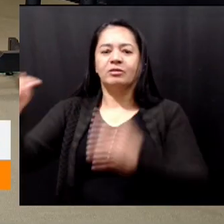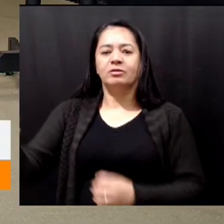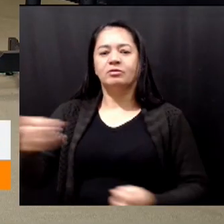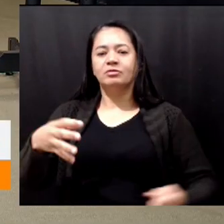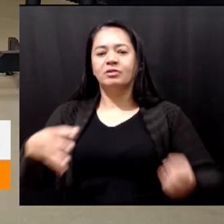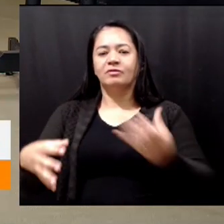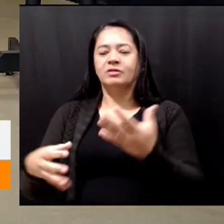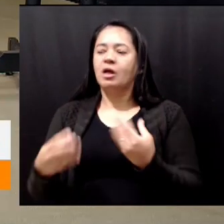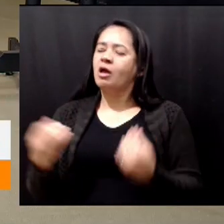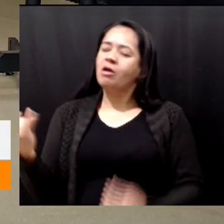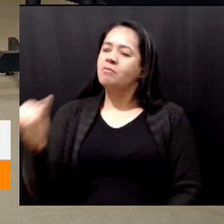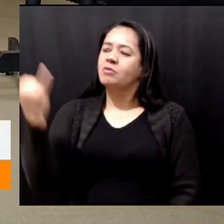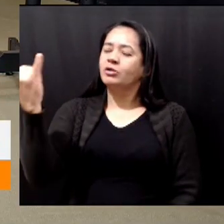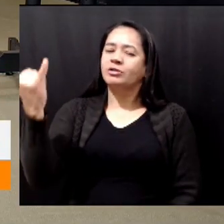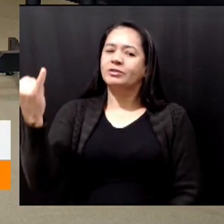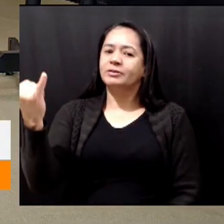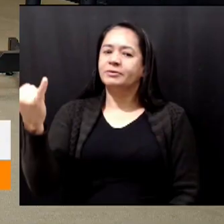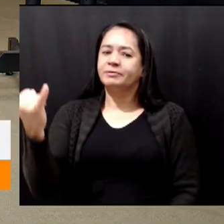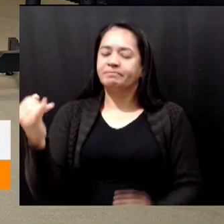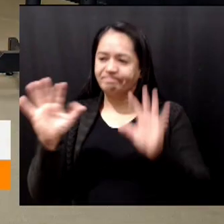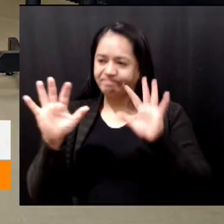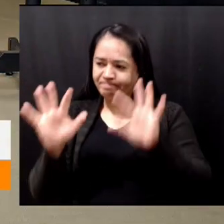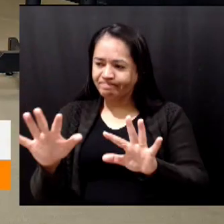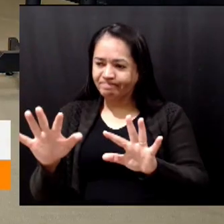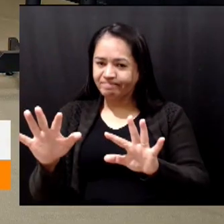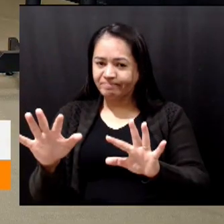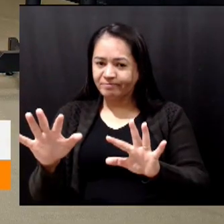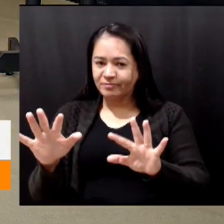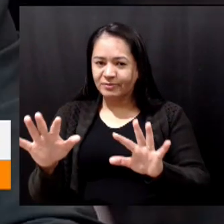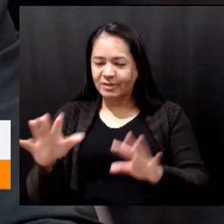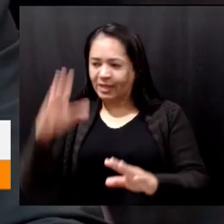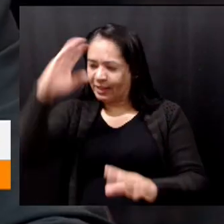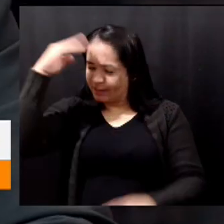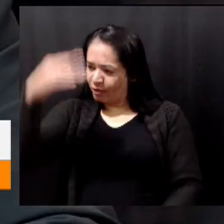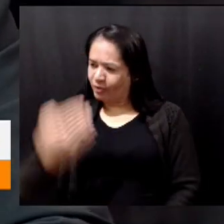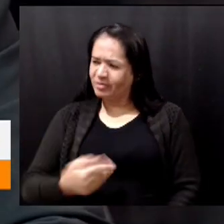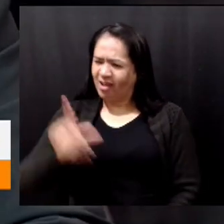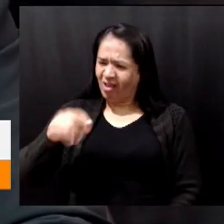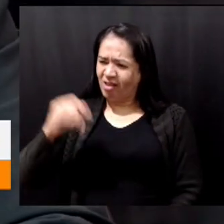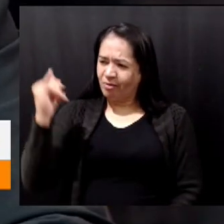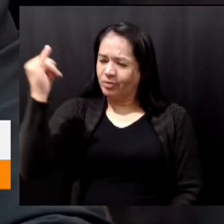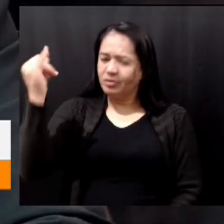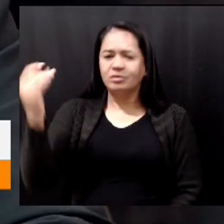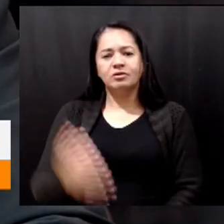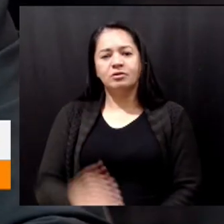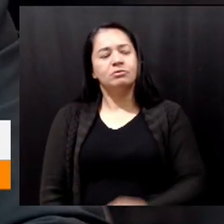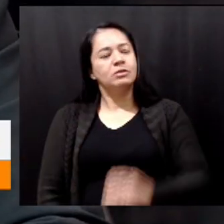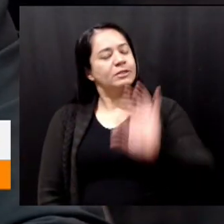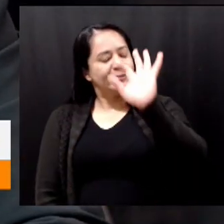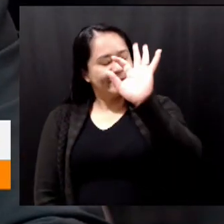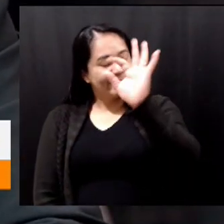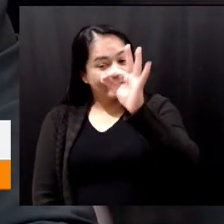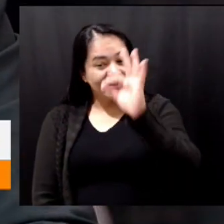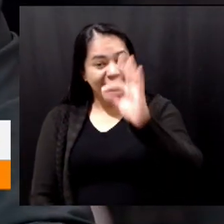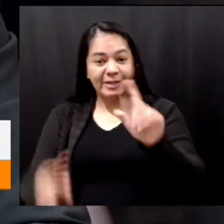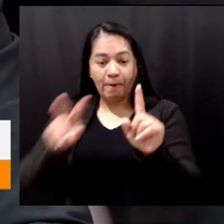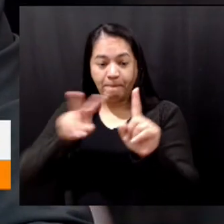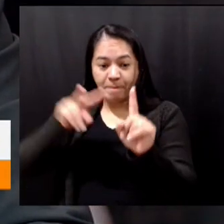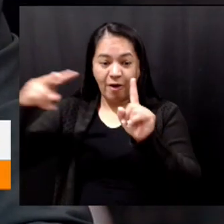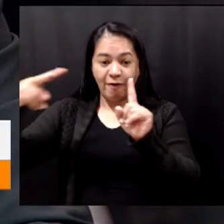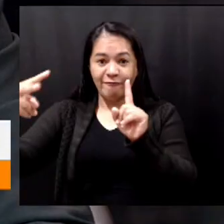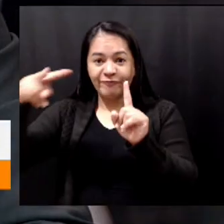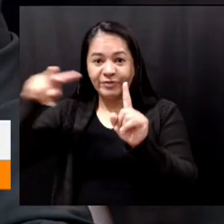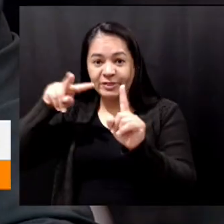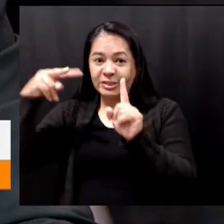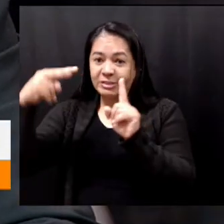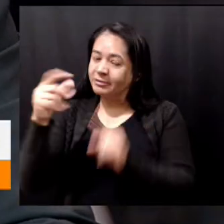importante essa honraria, podemos dizer assim? Sem dúvida, traz uma visibilidade muito interessante para a cidade, porque, que nem o Asa